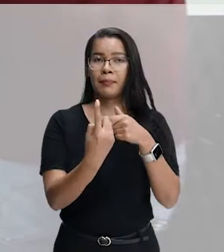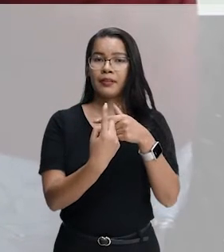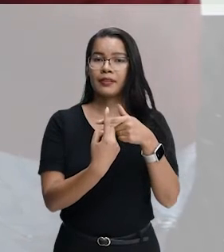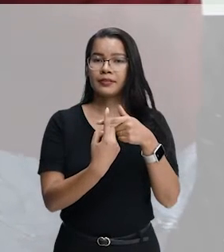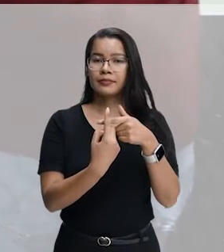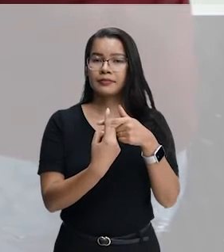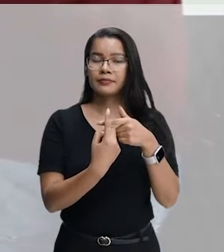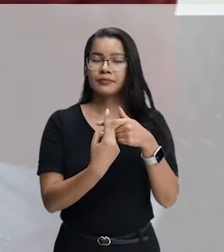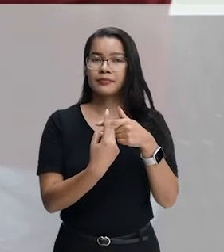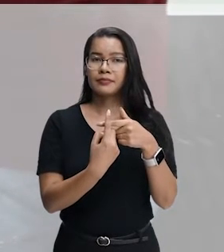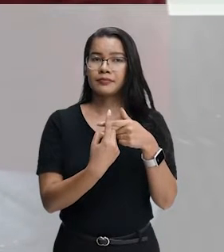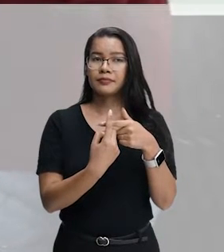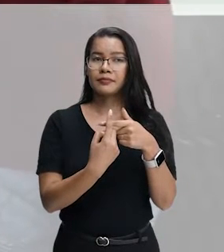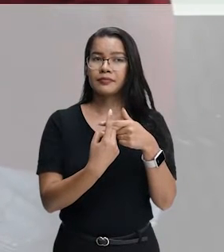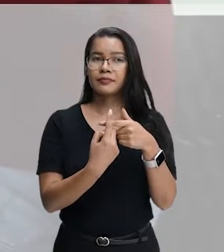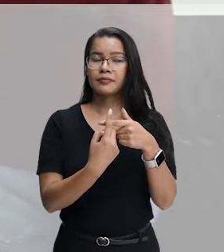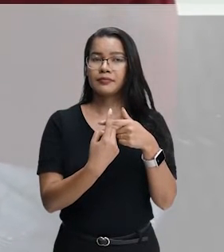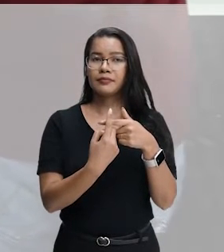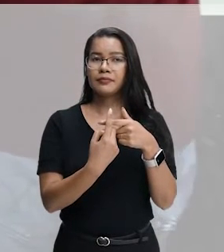Mais